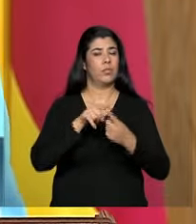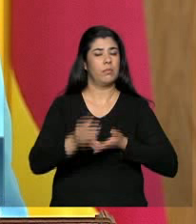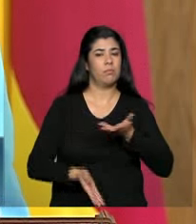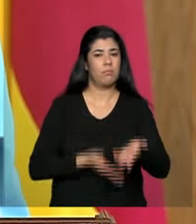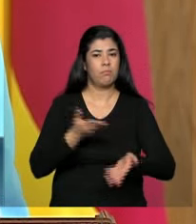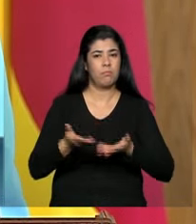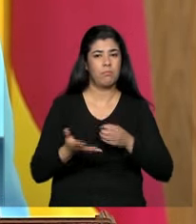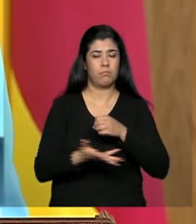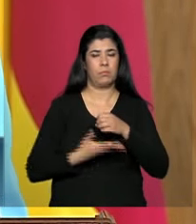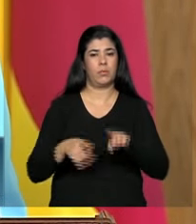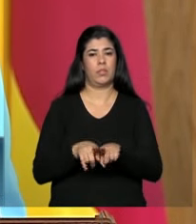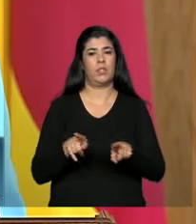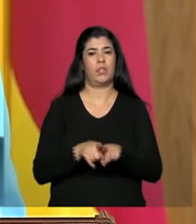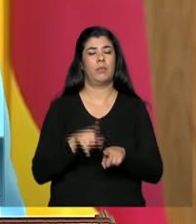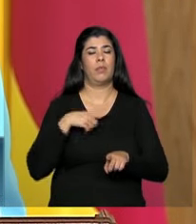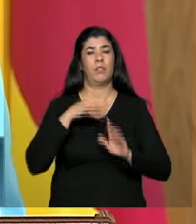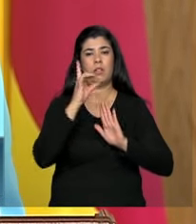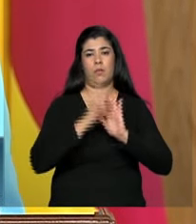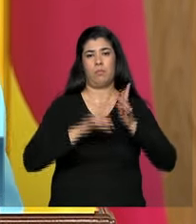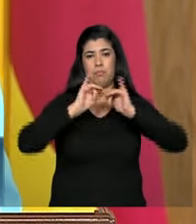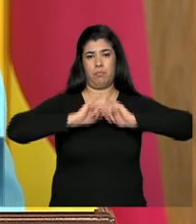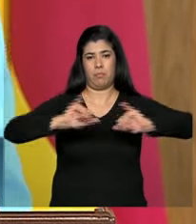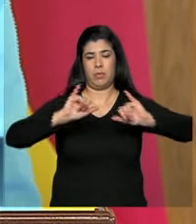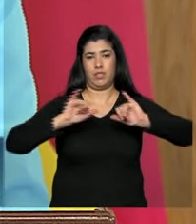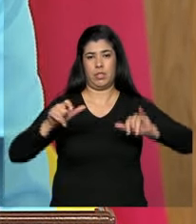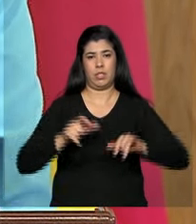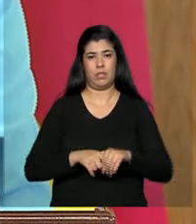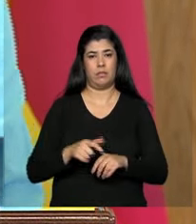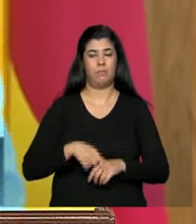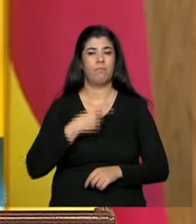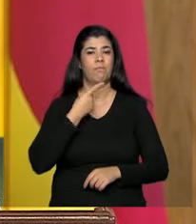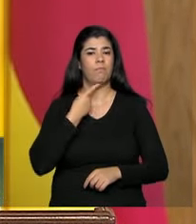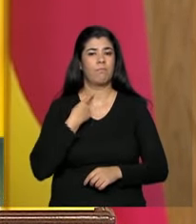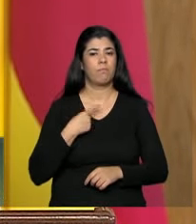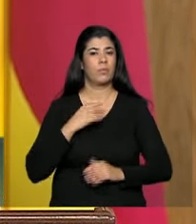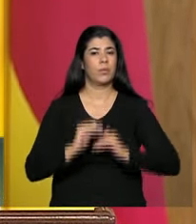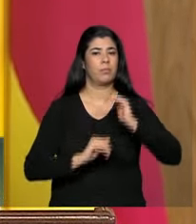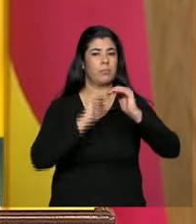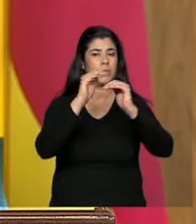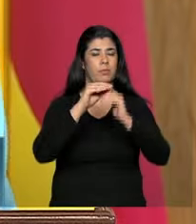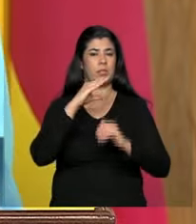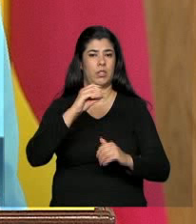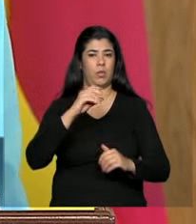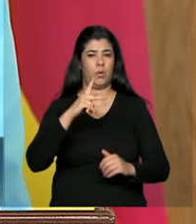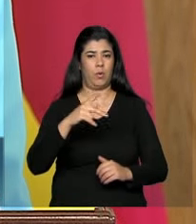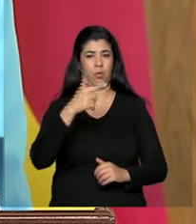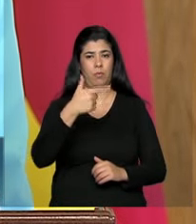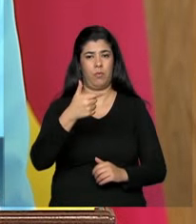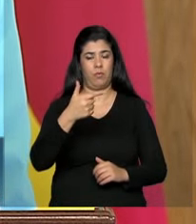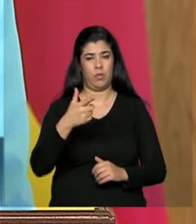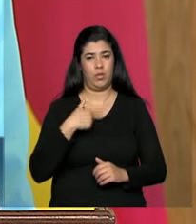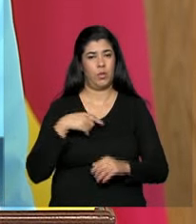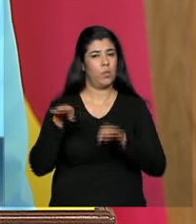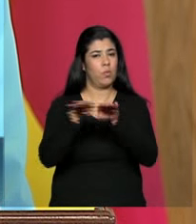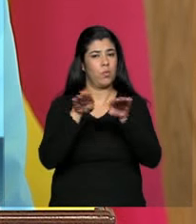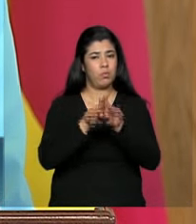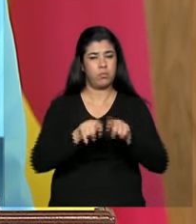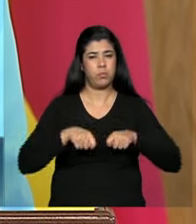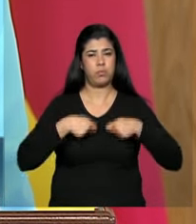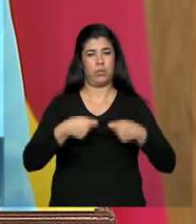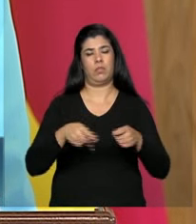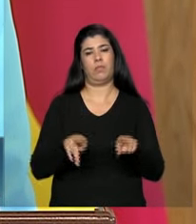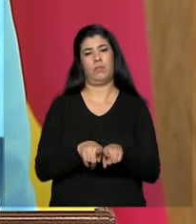Sustentável, da nossa declaração de ambição para a COP21, à altura dos atuais desafios.